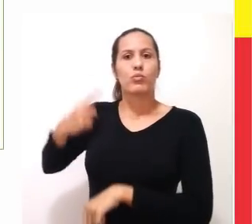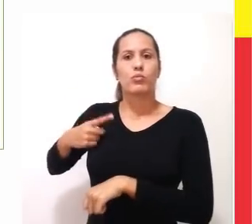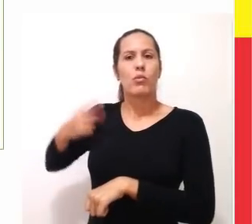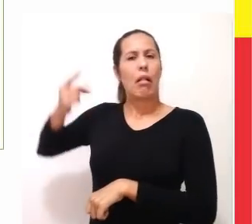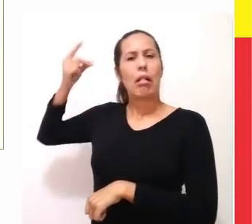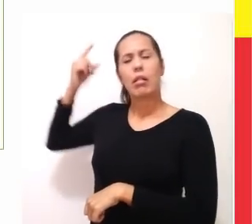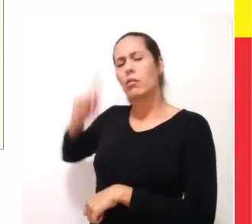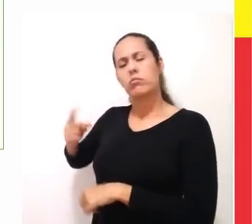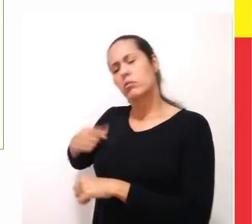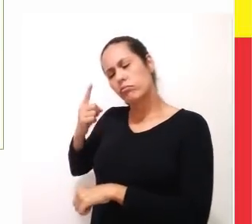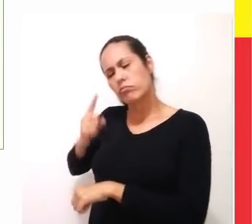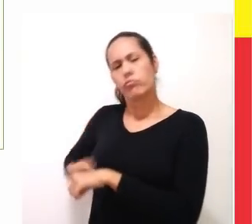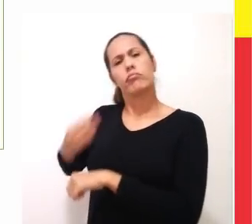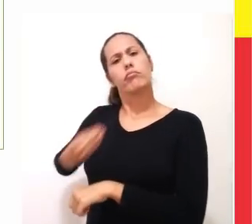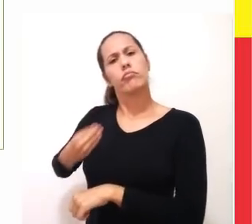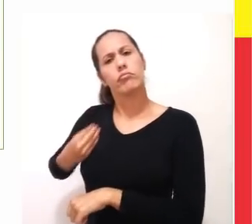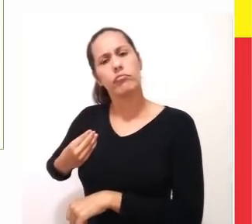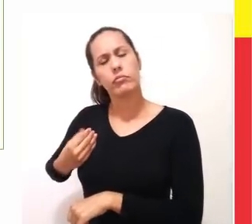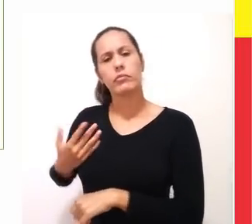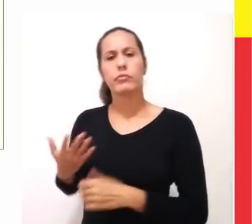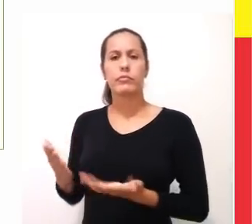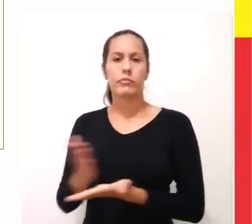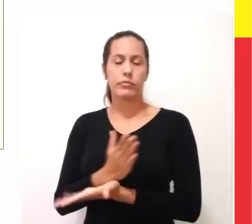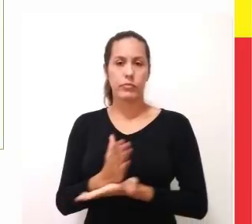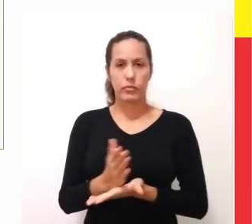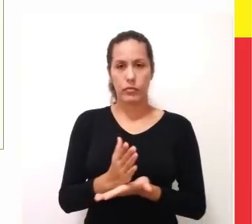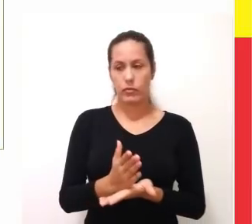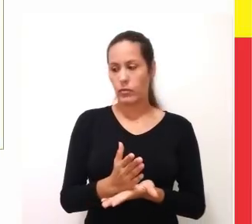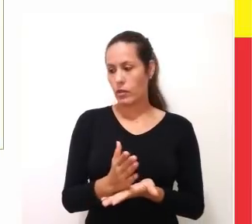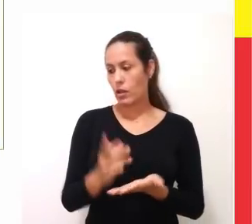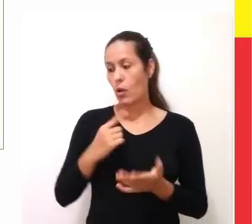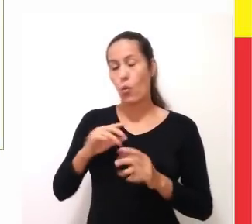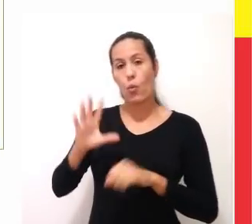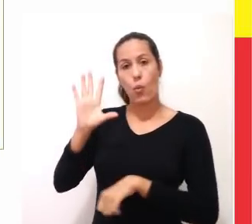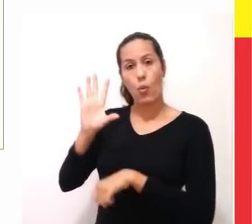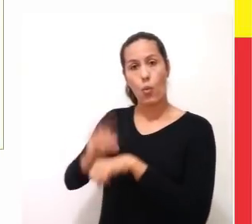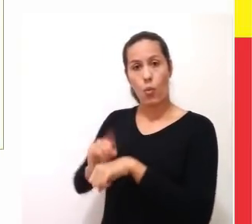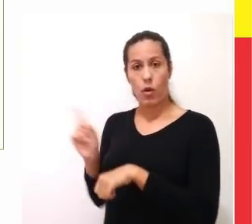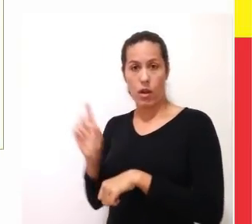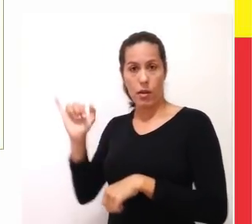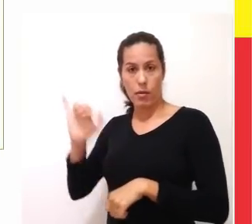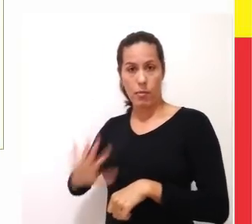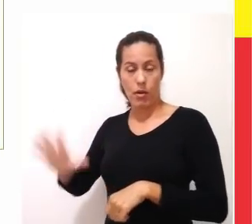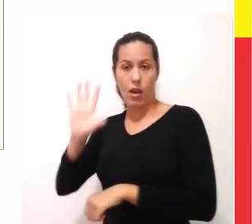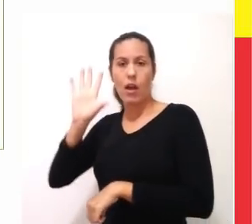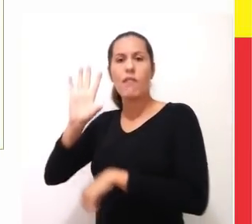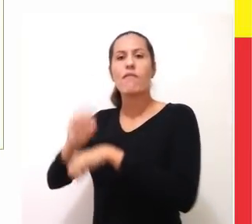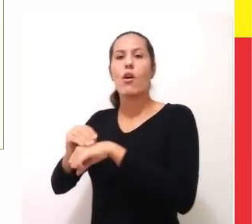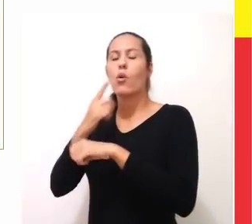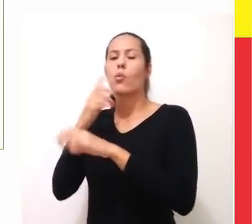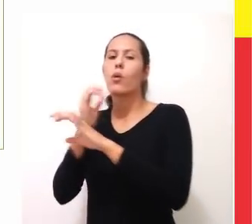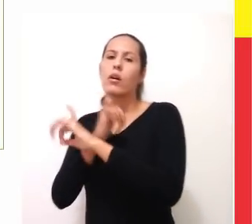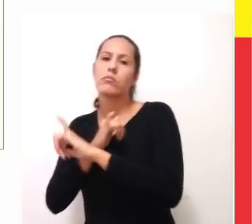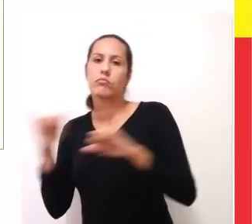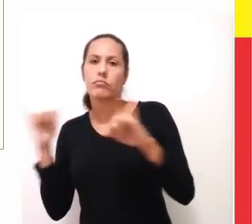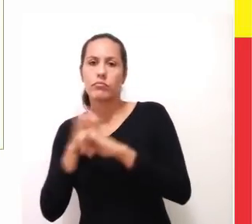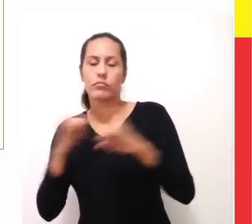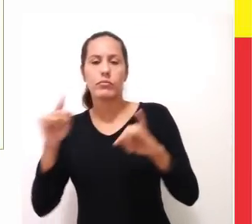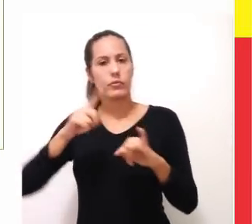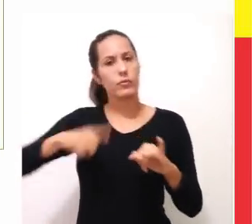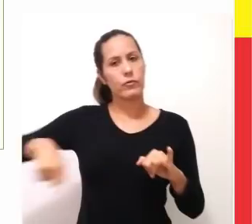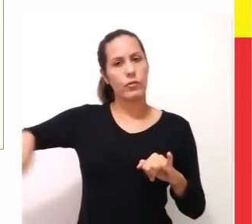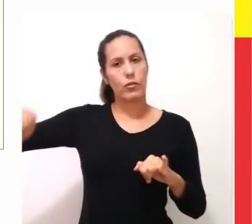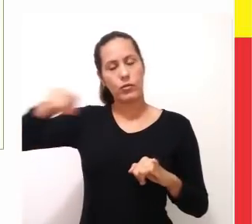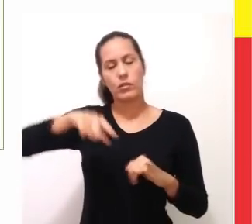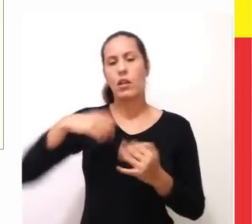o leitor. Então, como está aí, veja que há uma foto de uma notícia. É importante salientar que